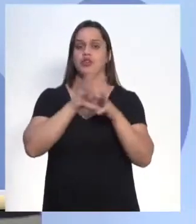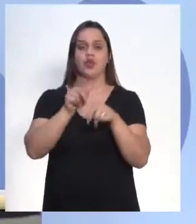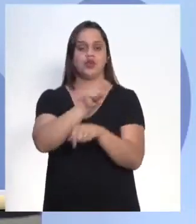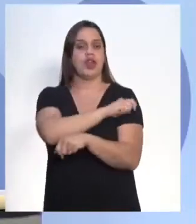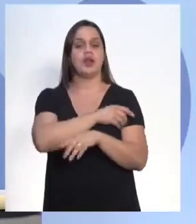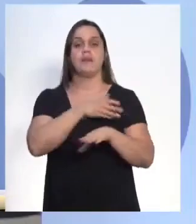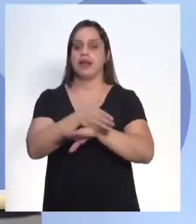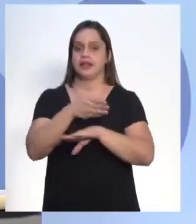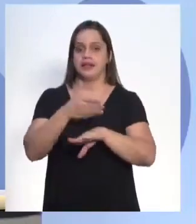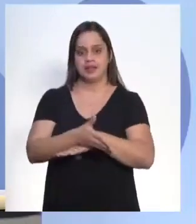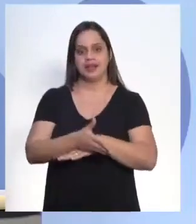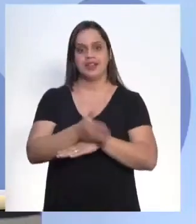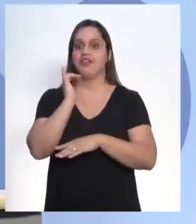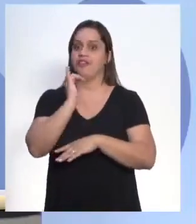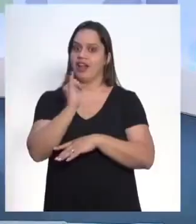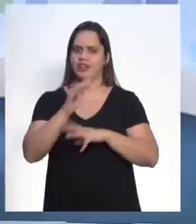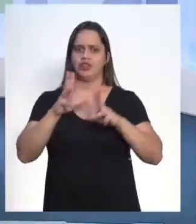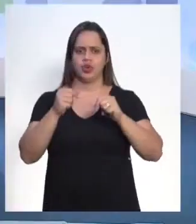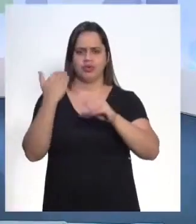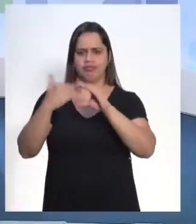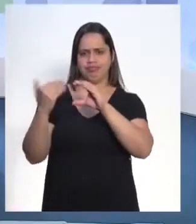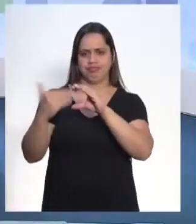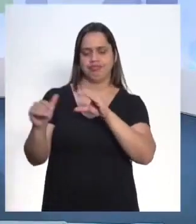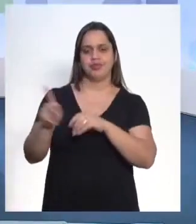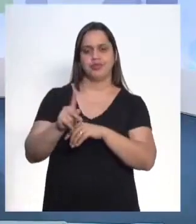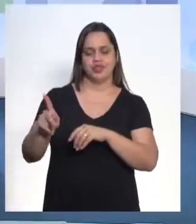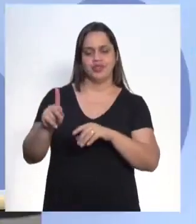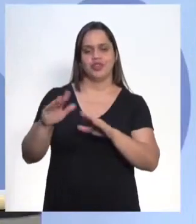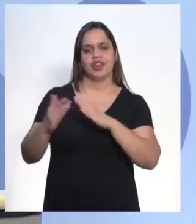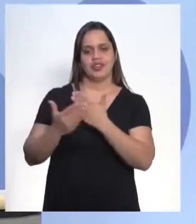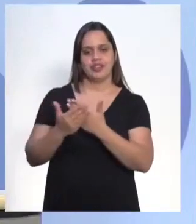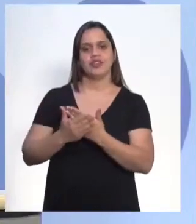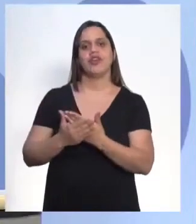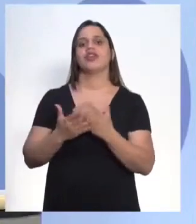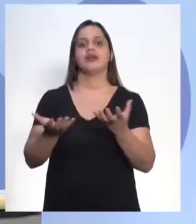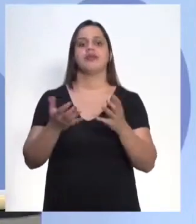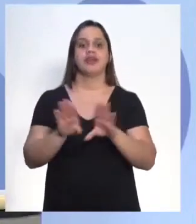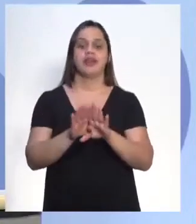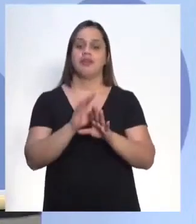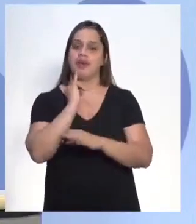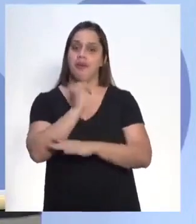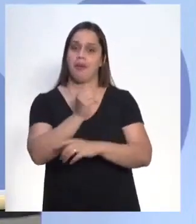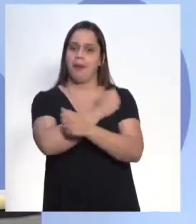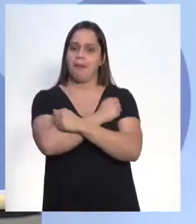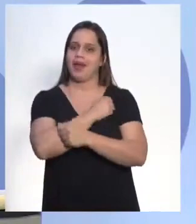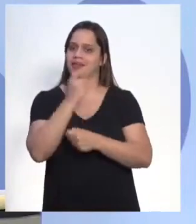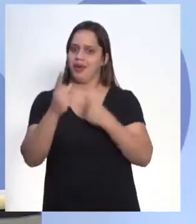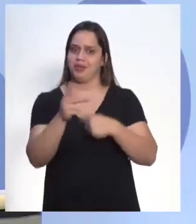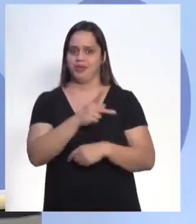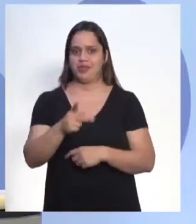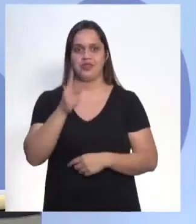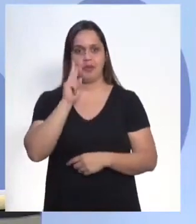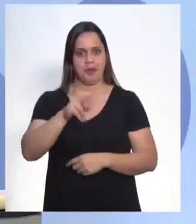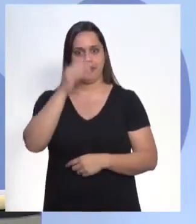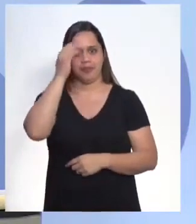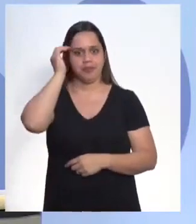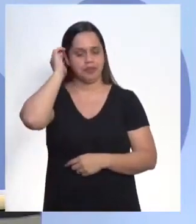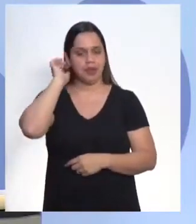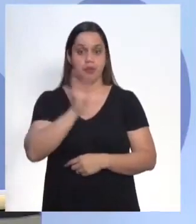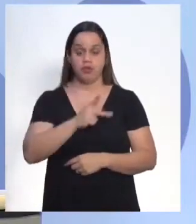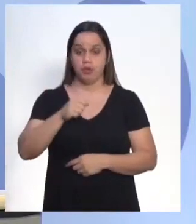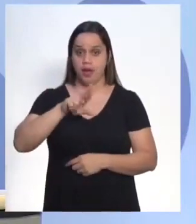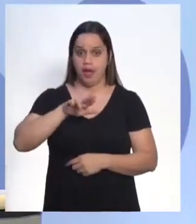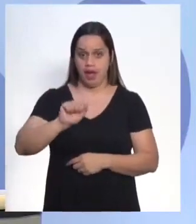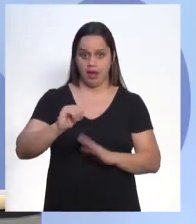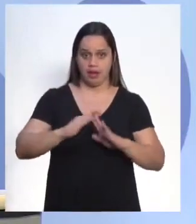estão participando e mandando suas respostas para os seus professores. E quero mandar um abraço especial para alguns professores. Professora Mara,